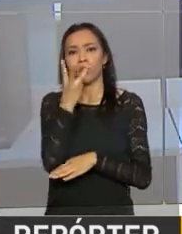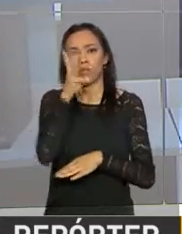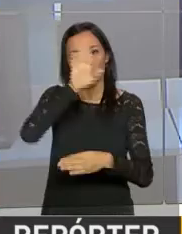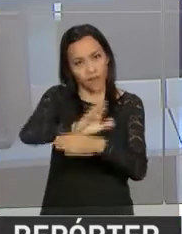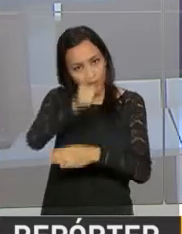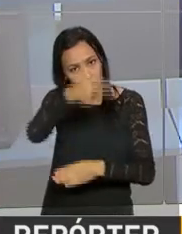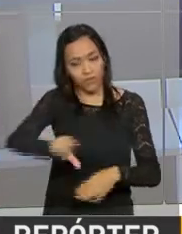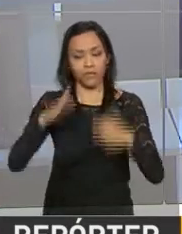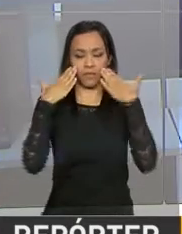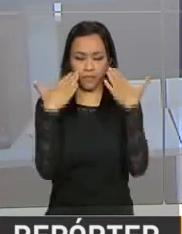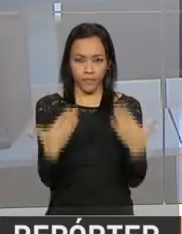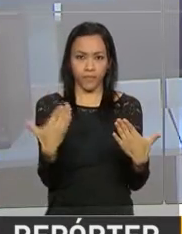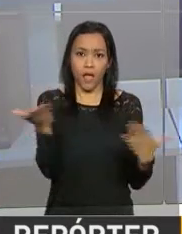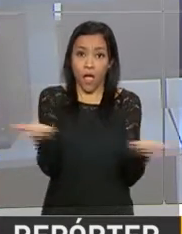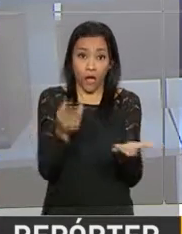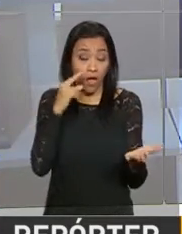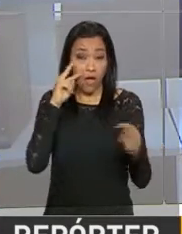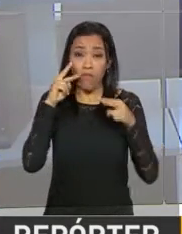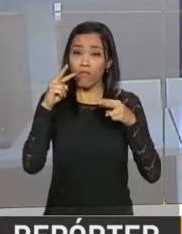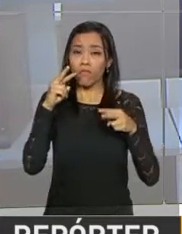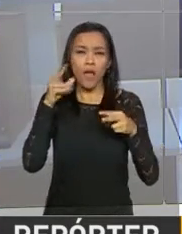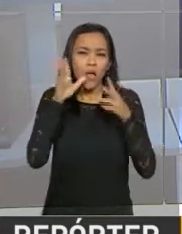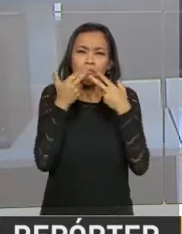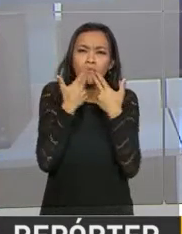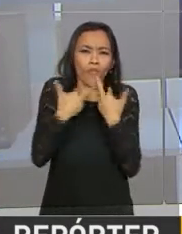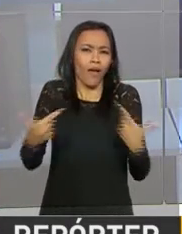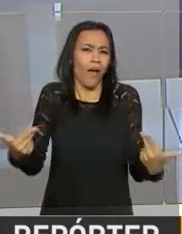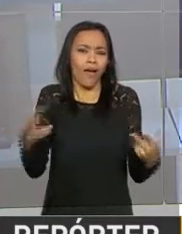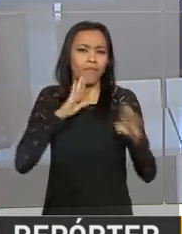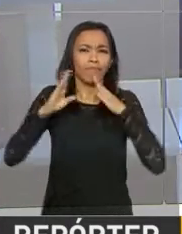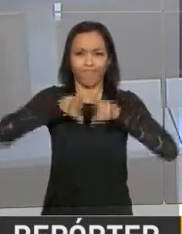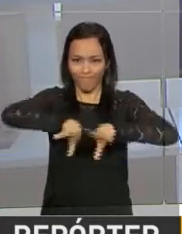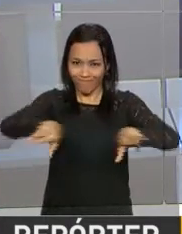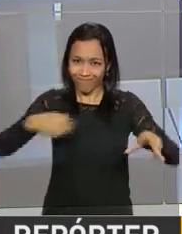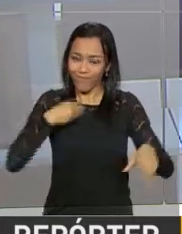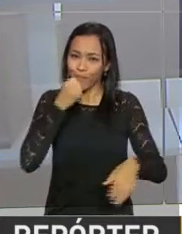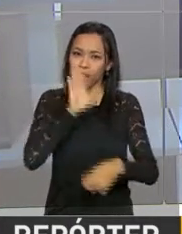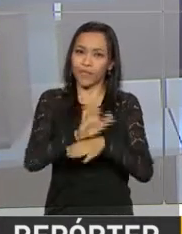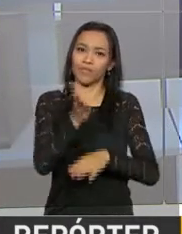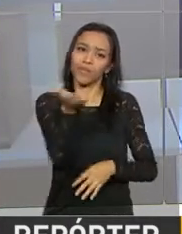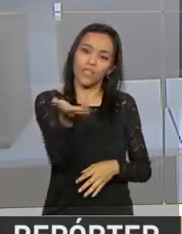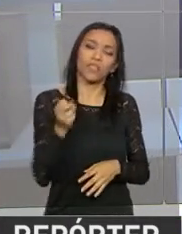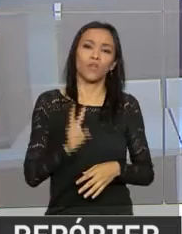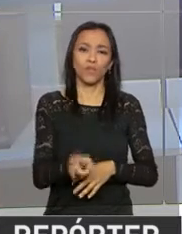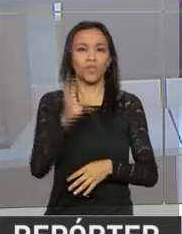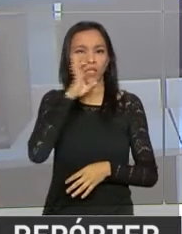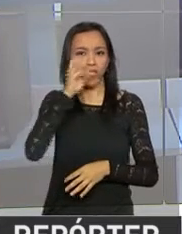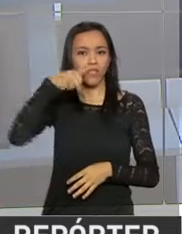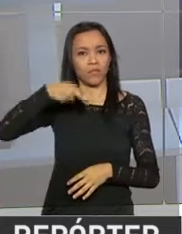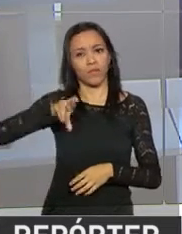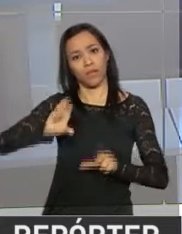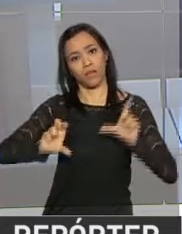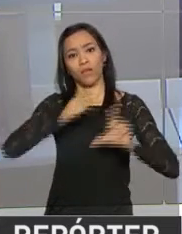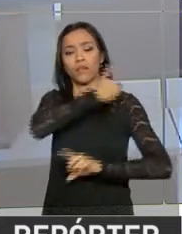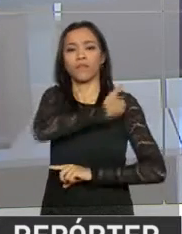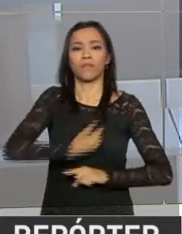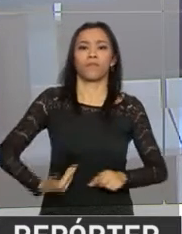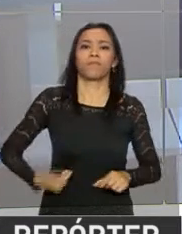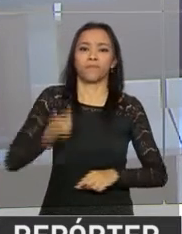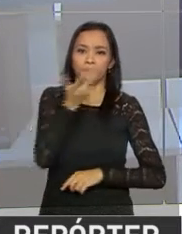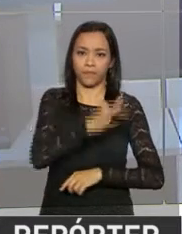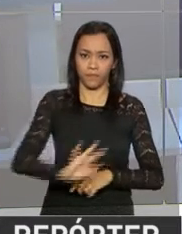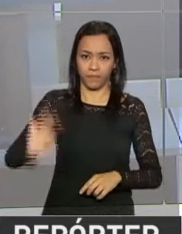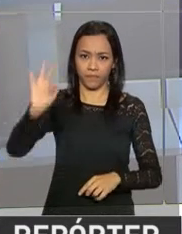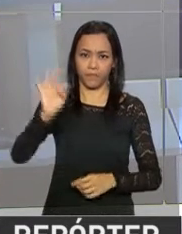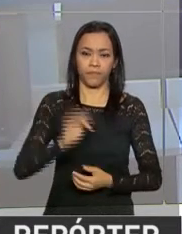nossa próxima edição veja as novidades também pelas nossas redes sociais uma boa tarde pra você continue com a gente aqui na nbr a